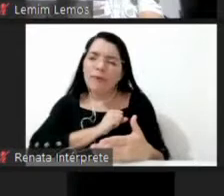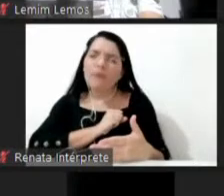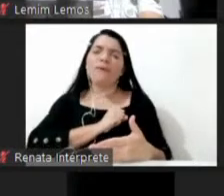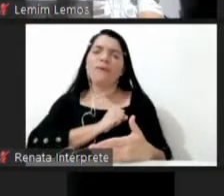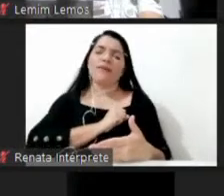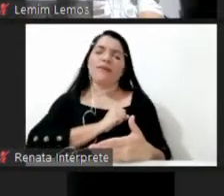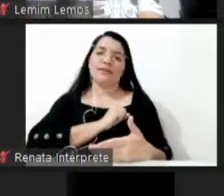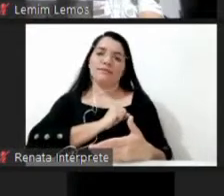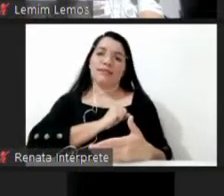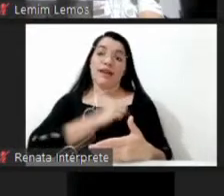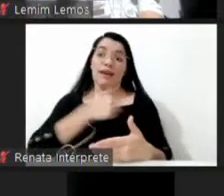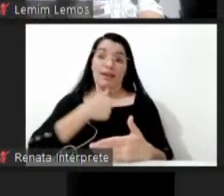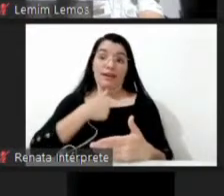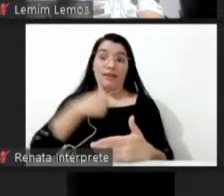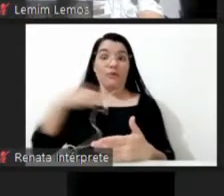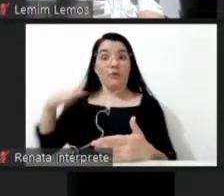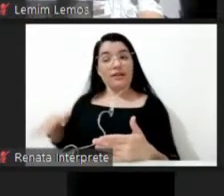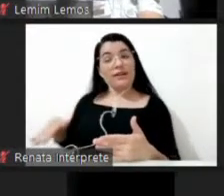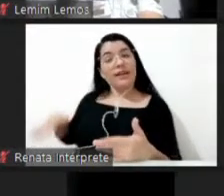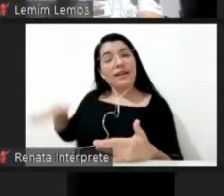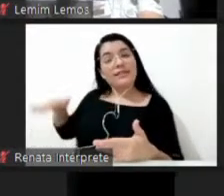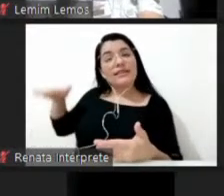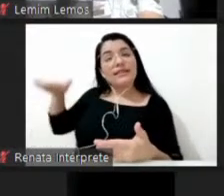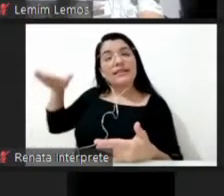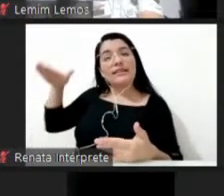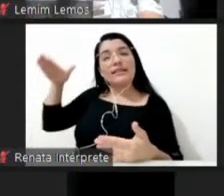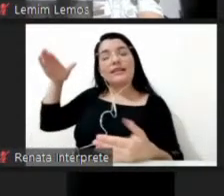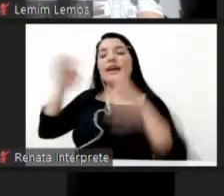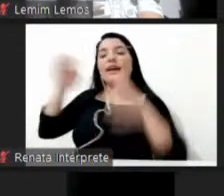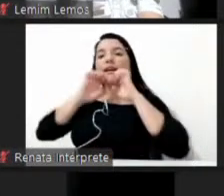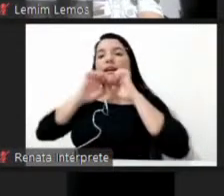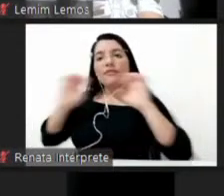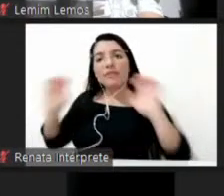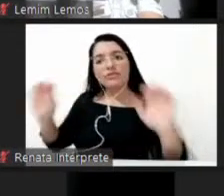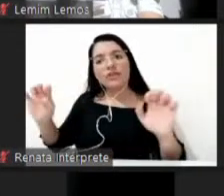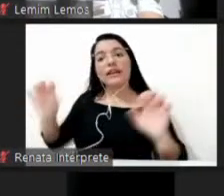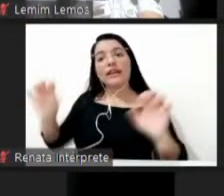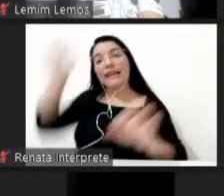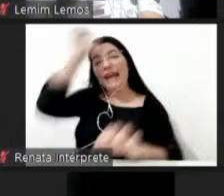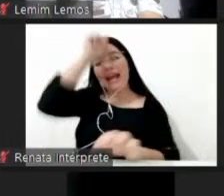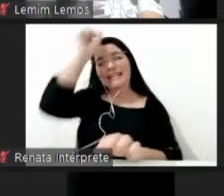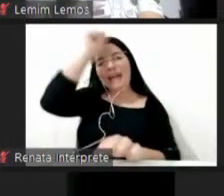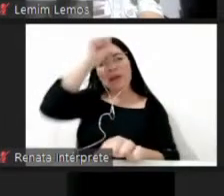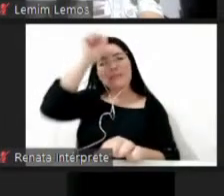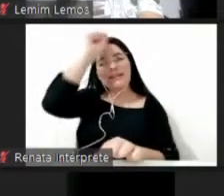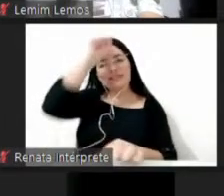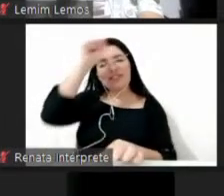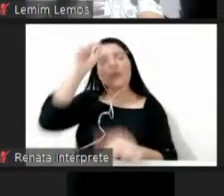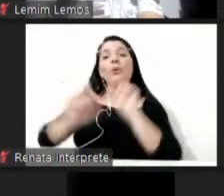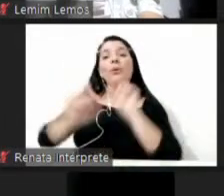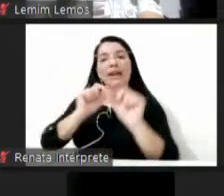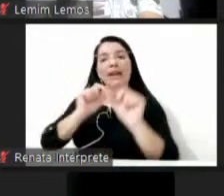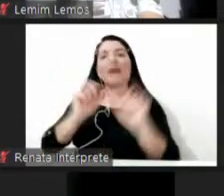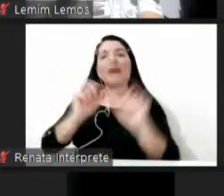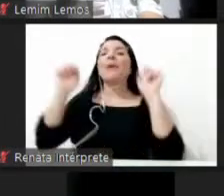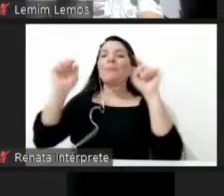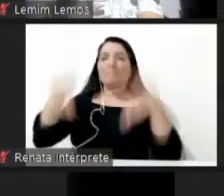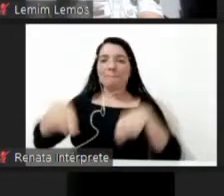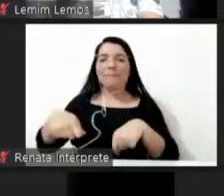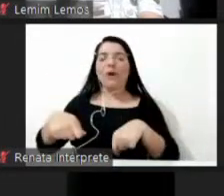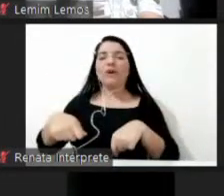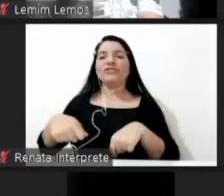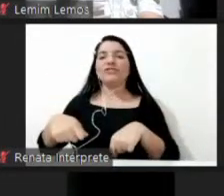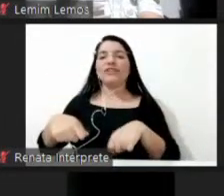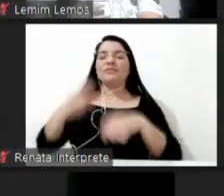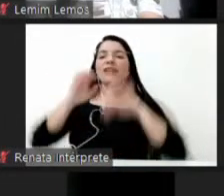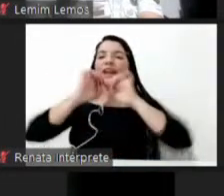no Evangelho e nele eu aprendi desde cedo aquela musiquinha, posso ser missionáriozinho, para falar de